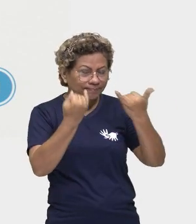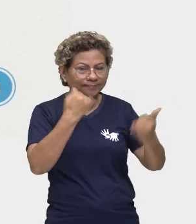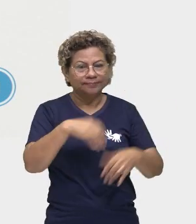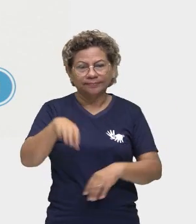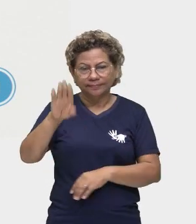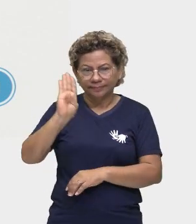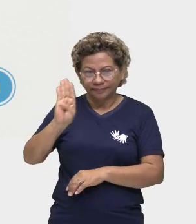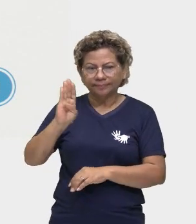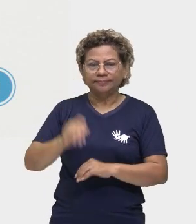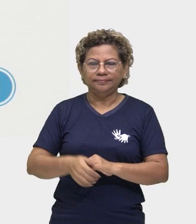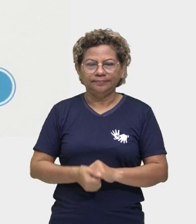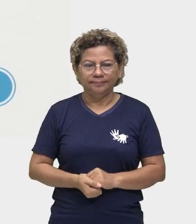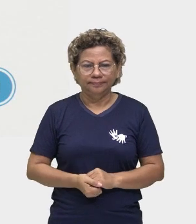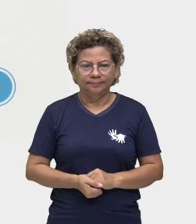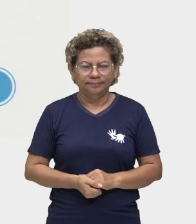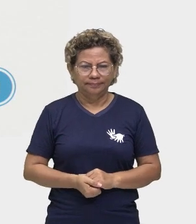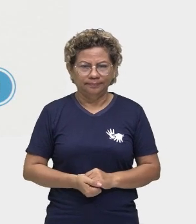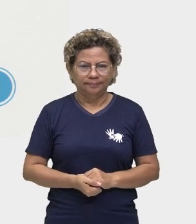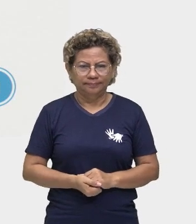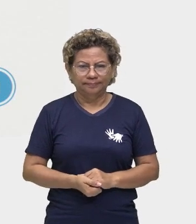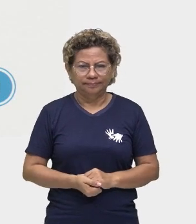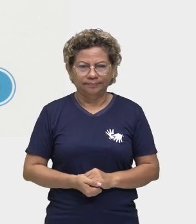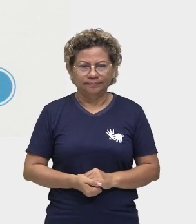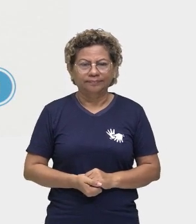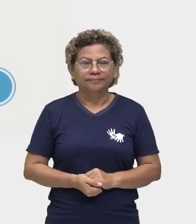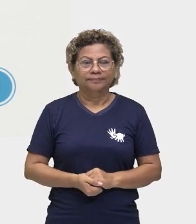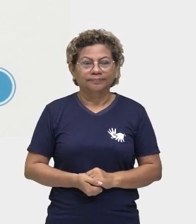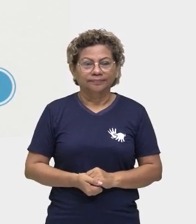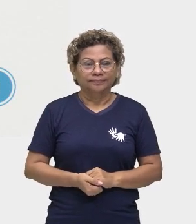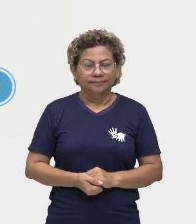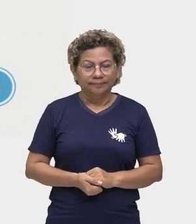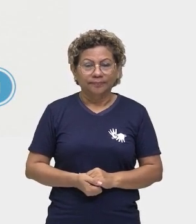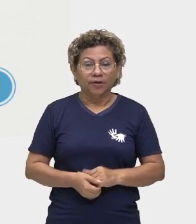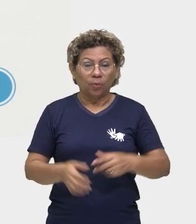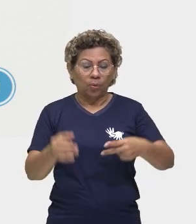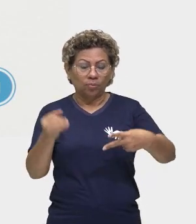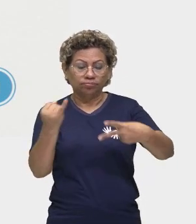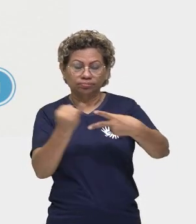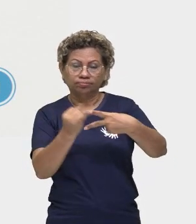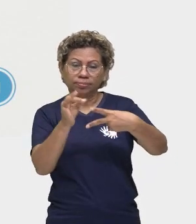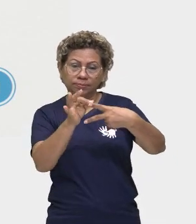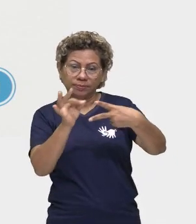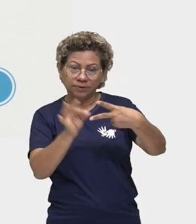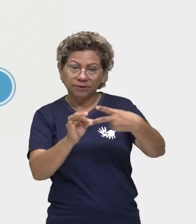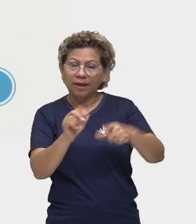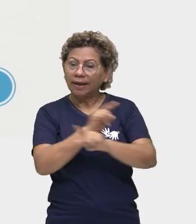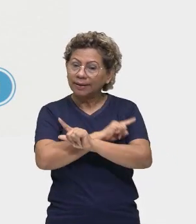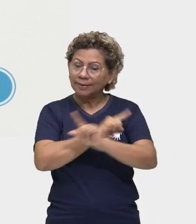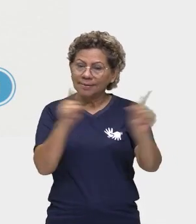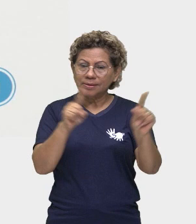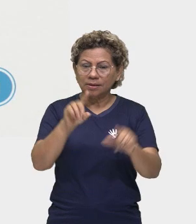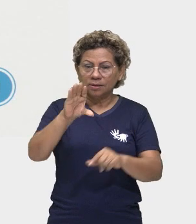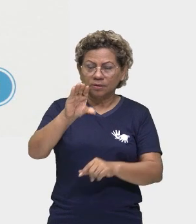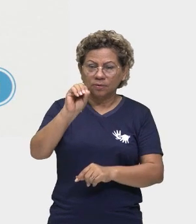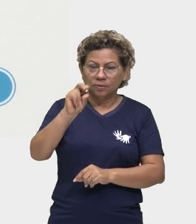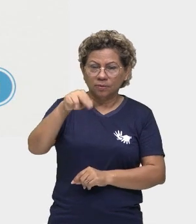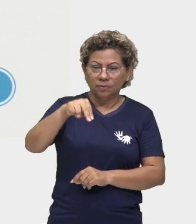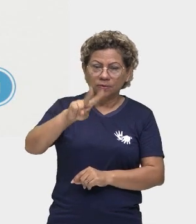Um polígono é chamado de não convexo, ou côncavo, né? Quando, dados os pontos A e